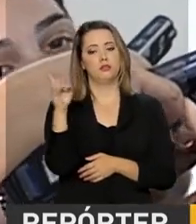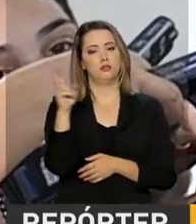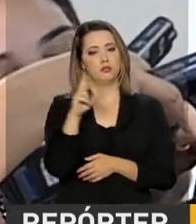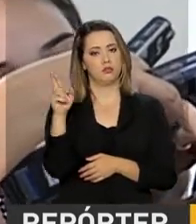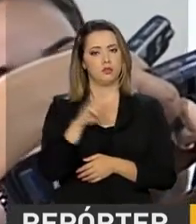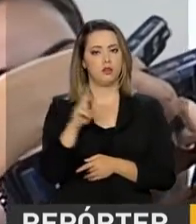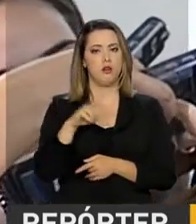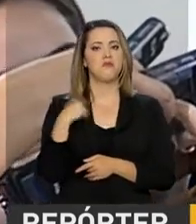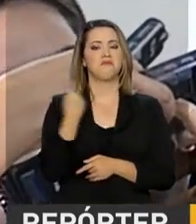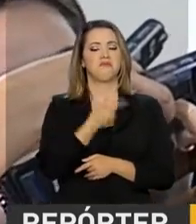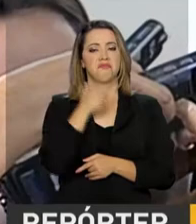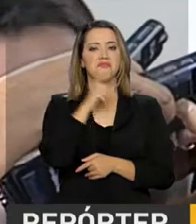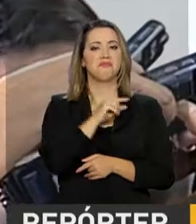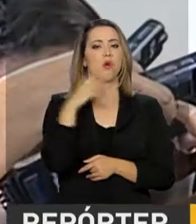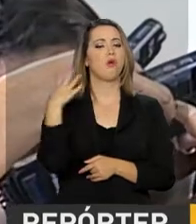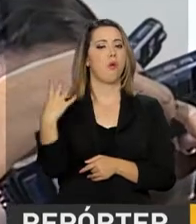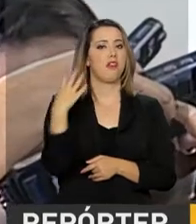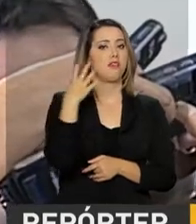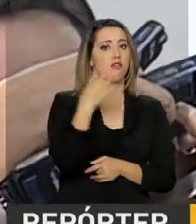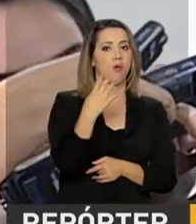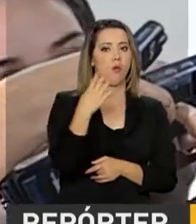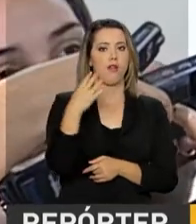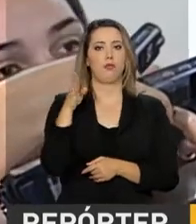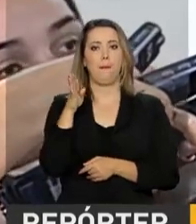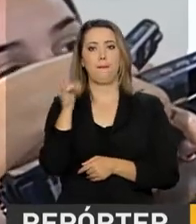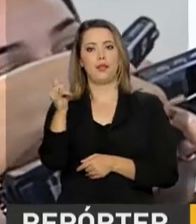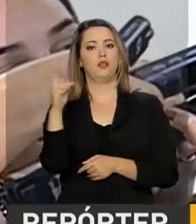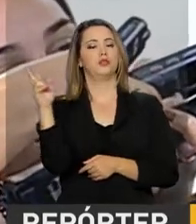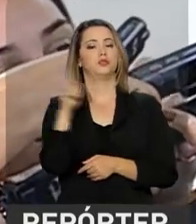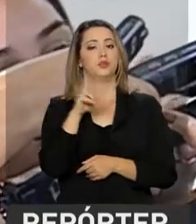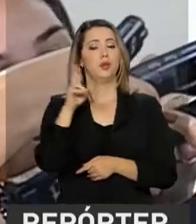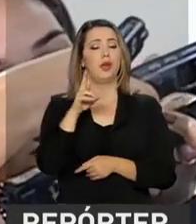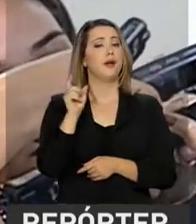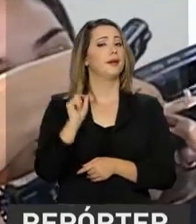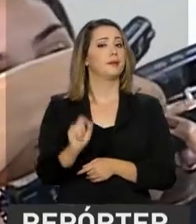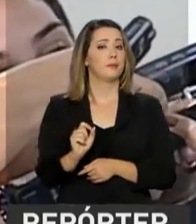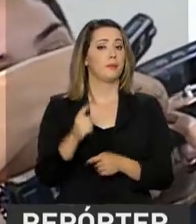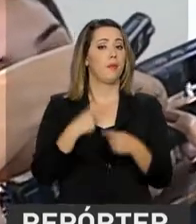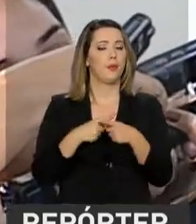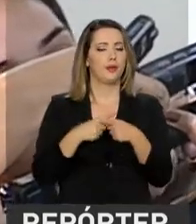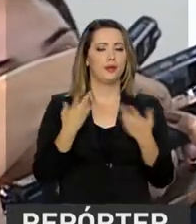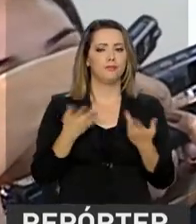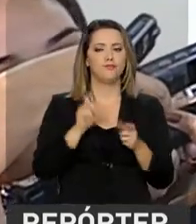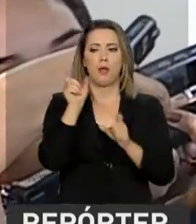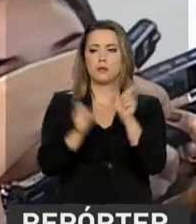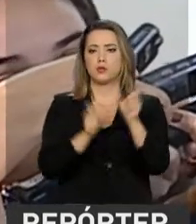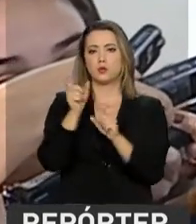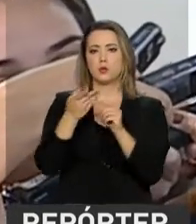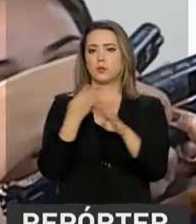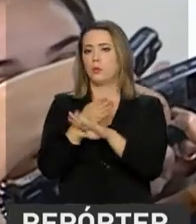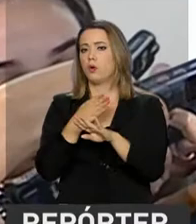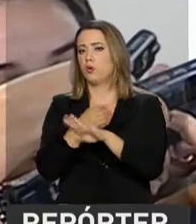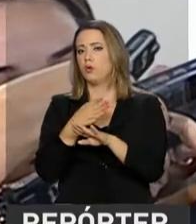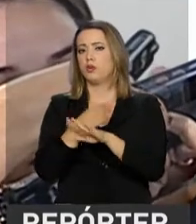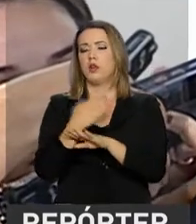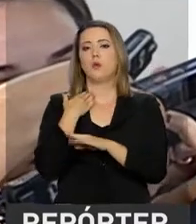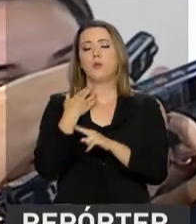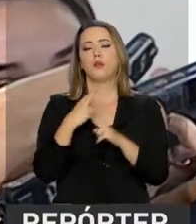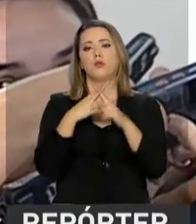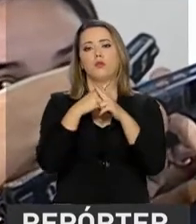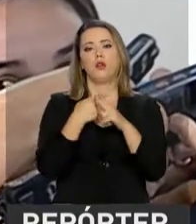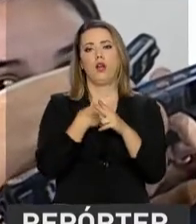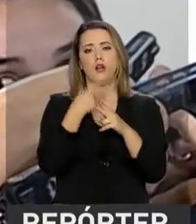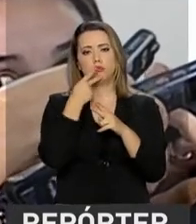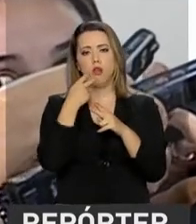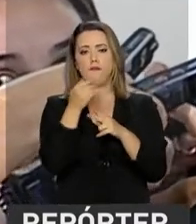chegamos às liberações 44 bilhões de reais isso porque muitos trabalhadores procuraram as essa caixa